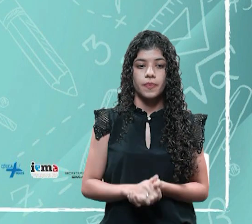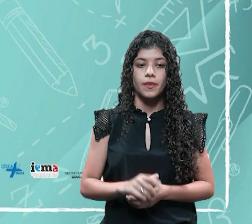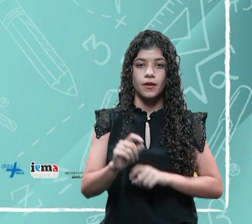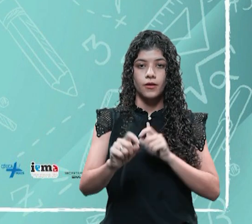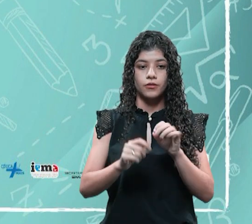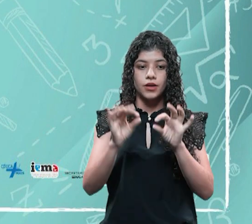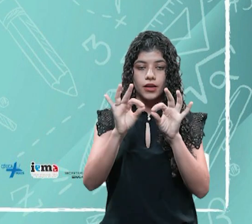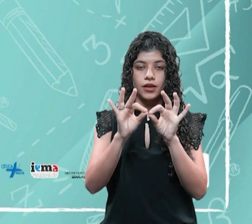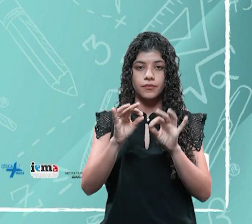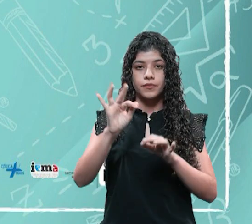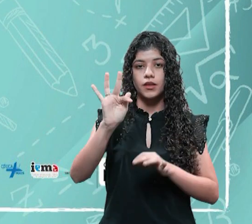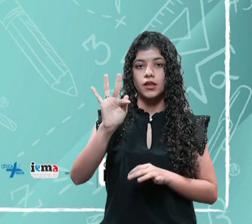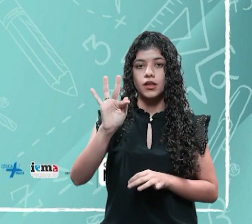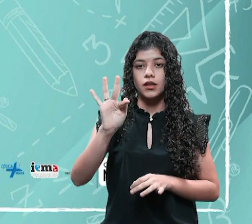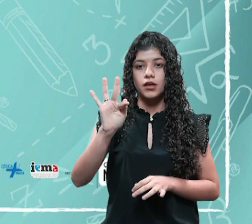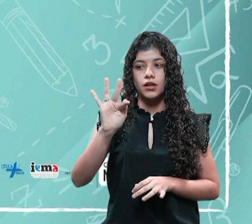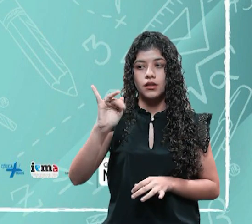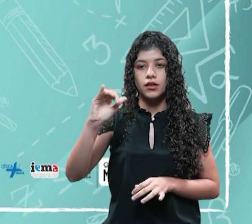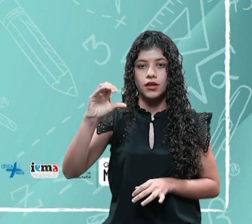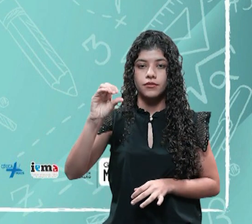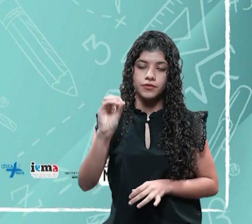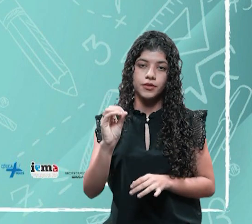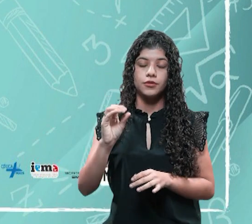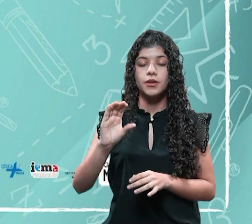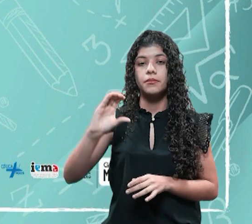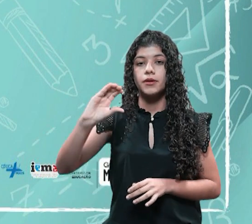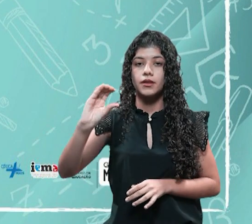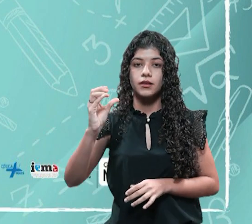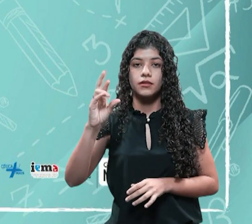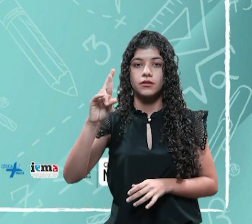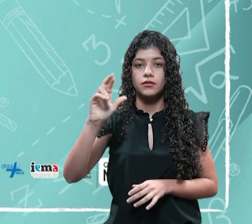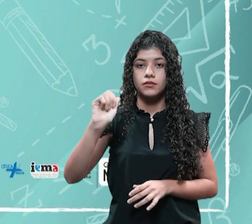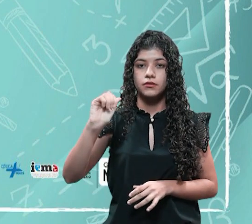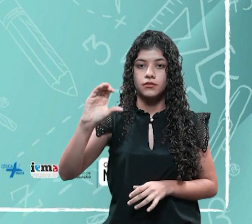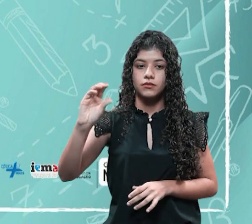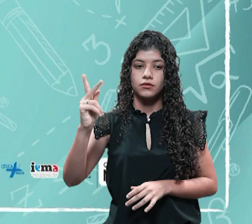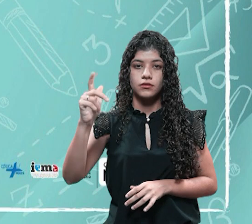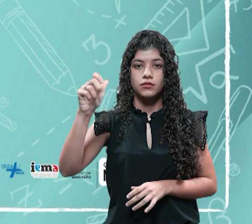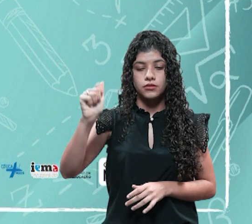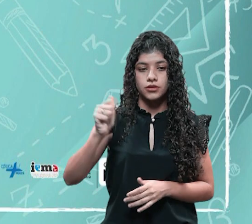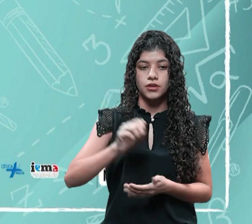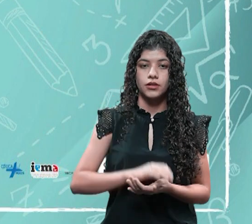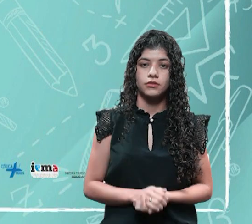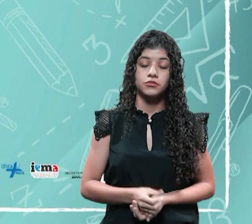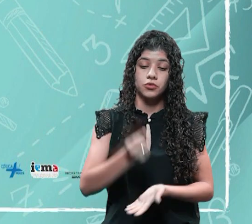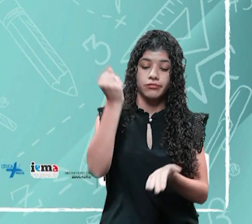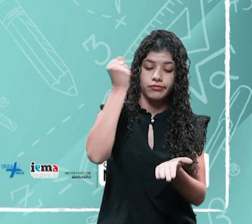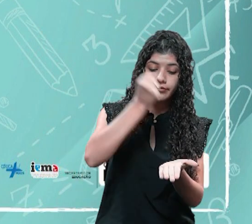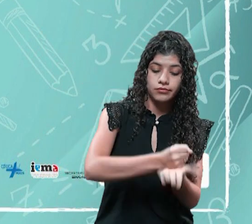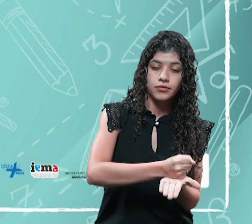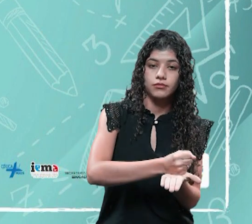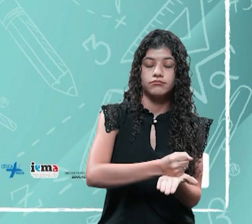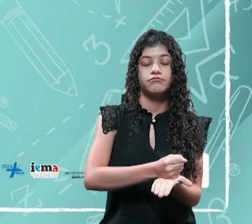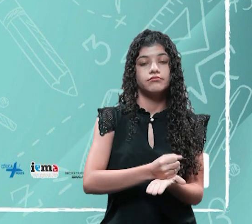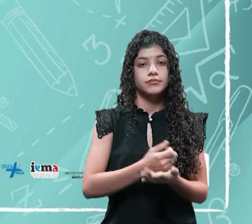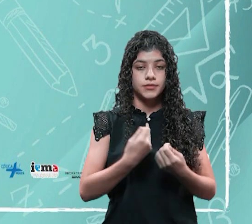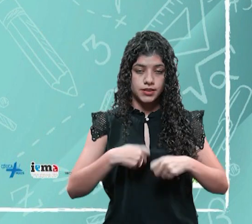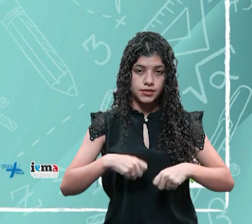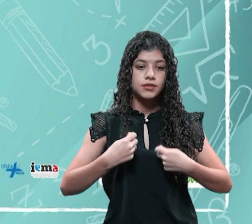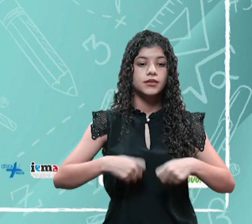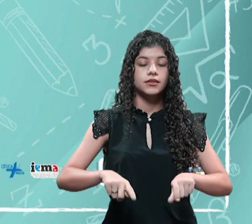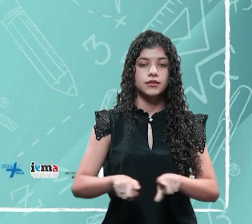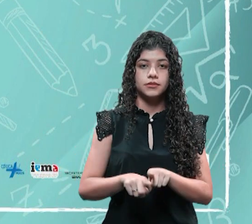Cordão para crachá, a gente também precisa do cordão para crachá, né? Almofada para carimbo, a gente vai precisar carimbar